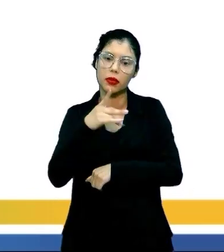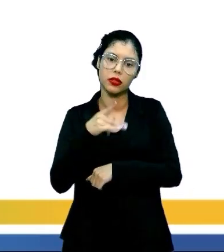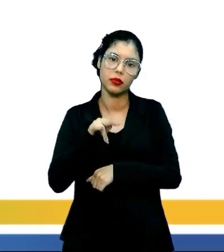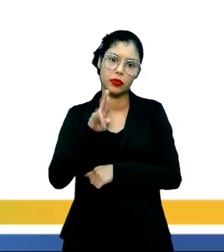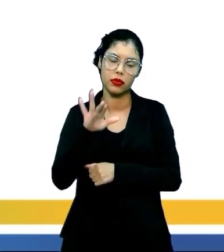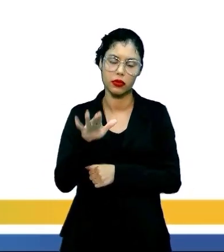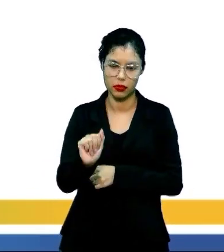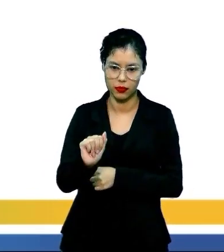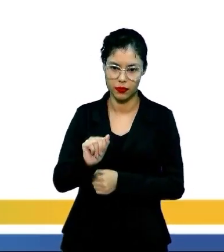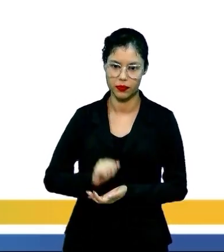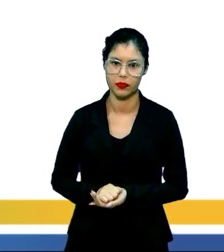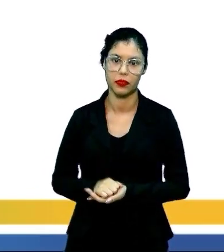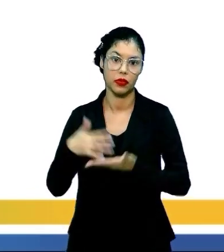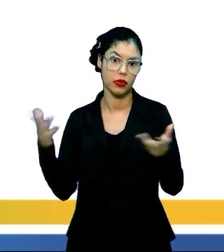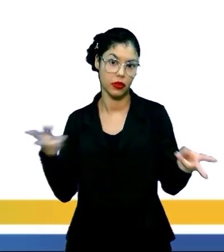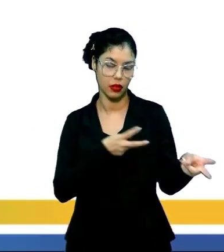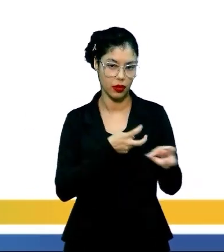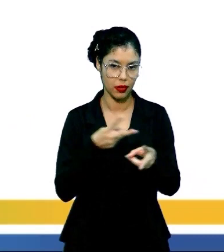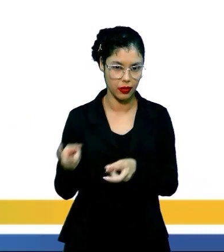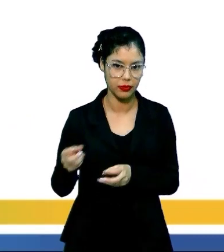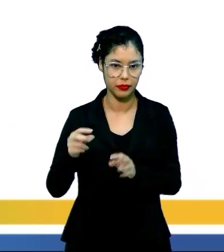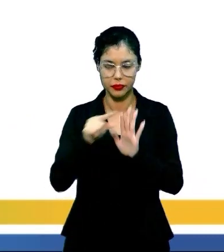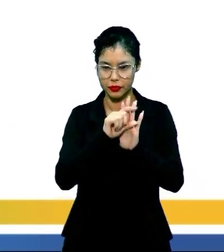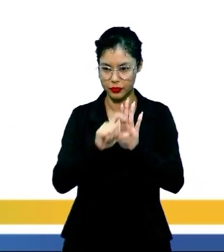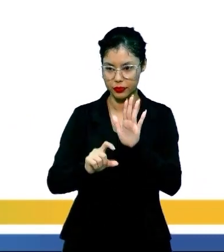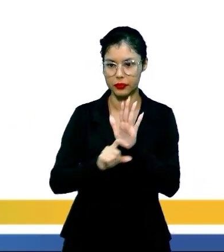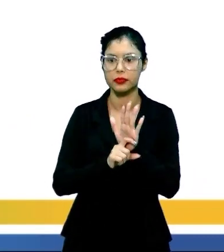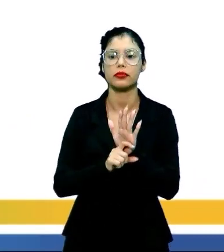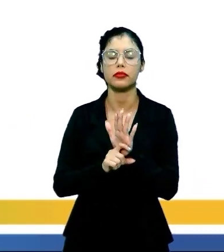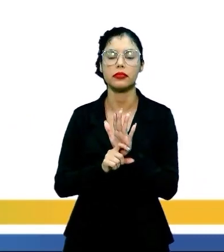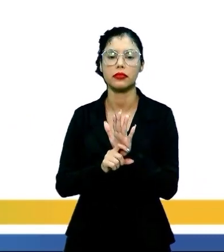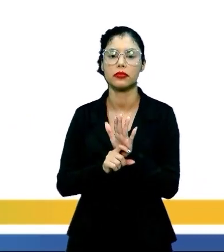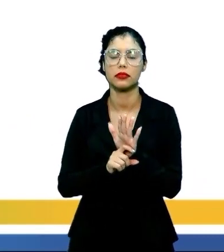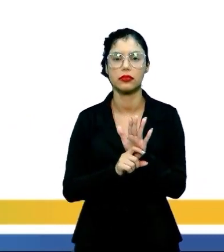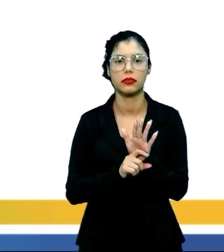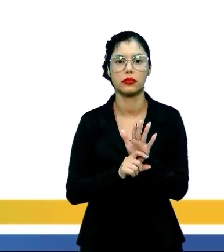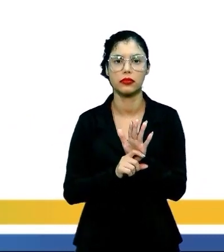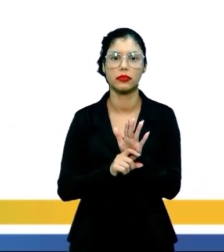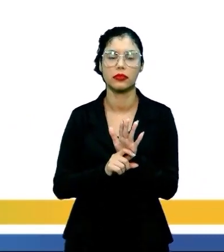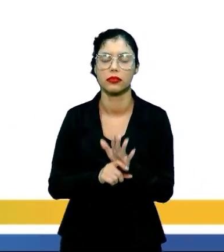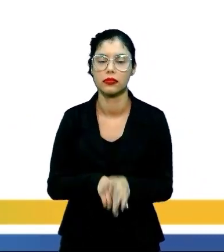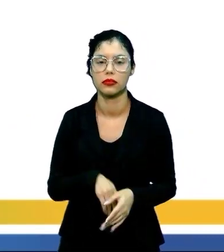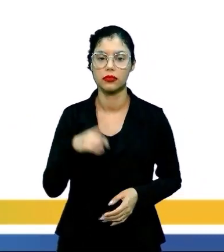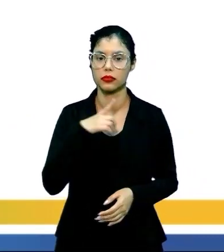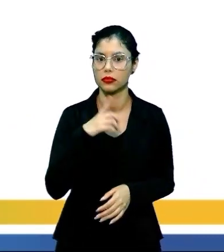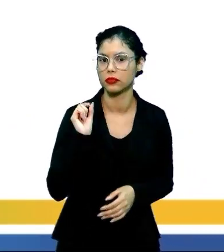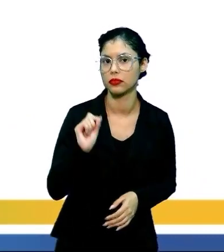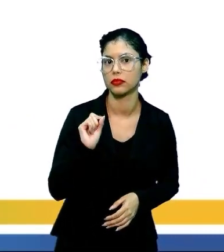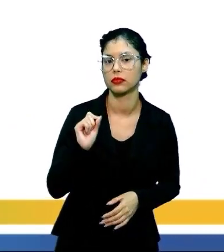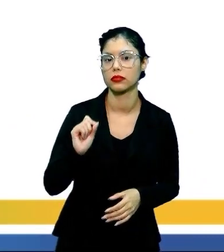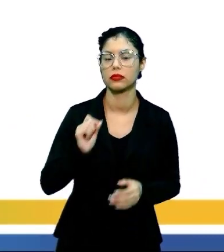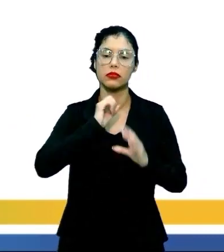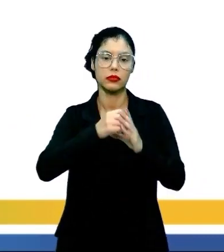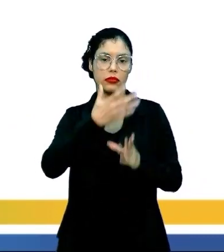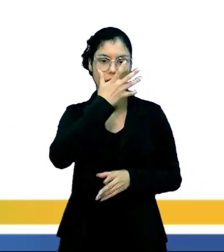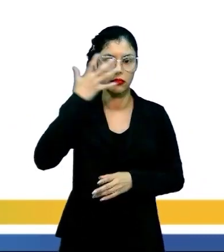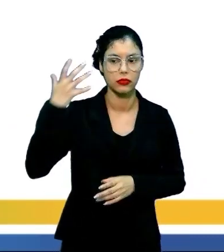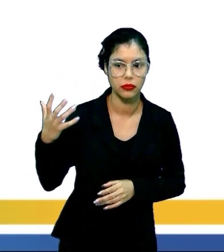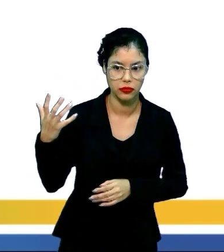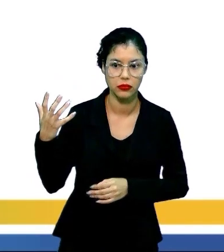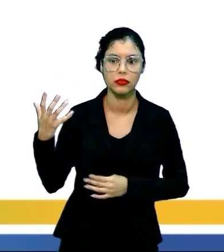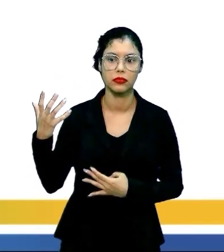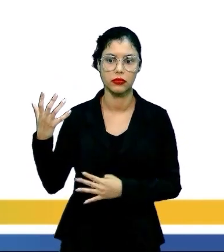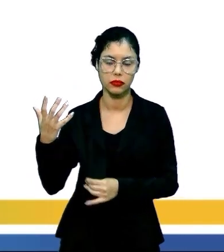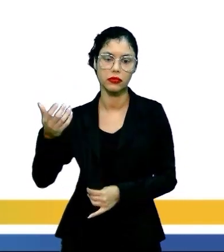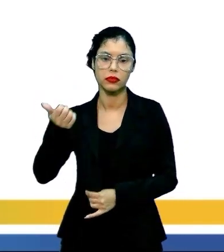simples e mais puro. Então, observa nessas duas primeiras estrofes que a gente tem aí o caráter